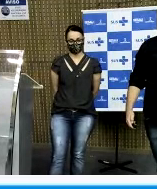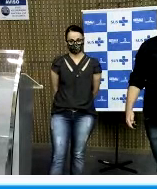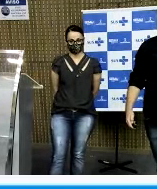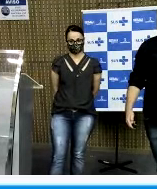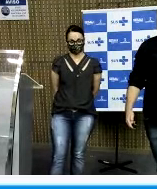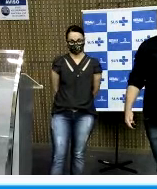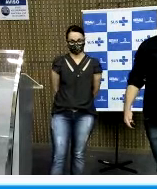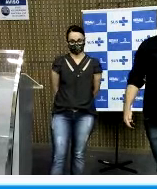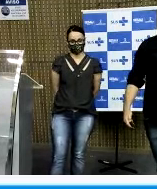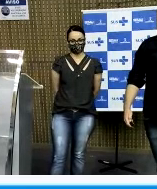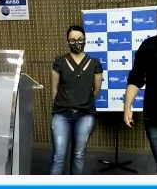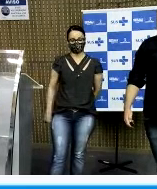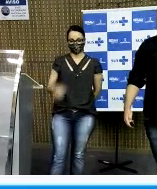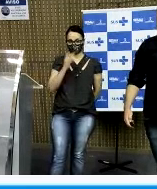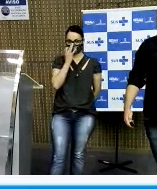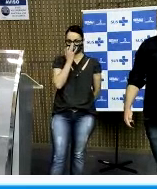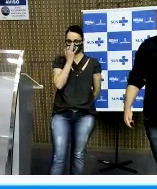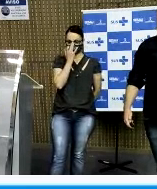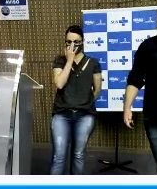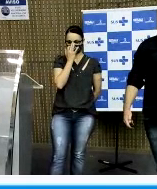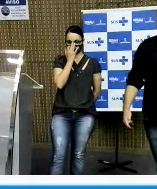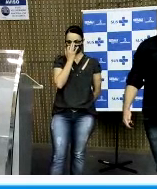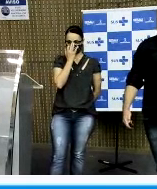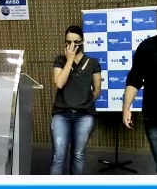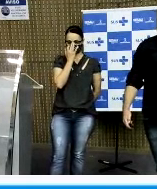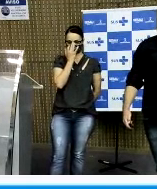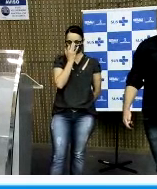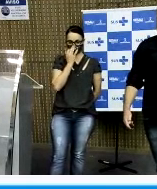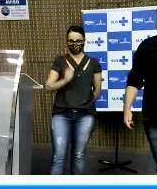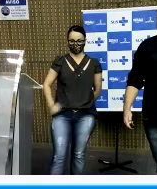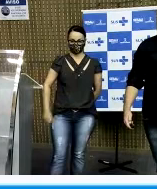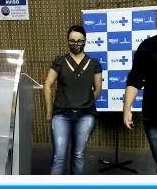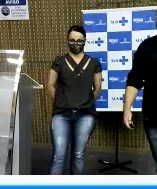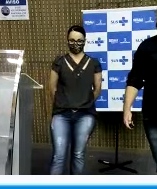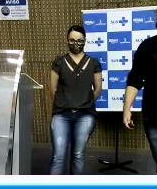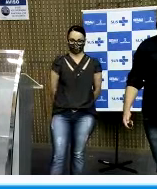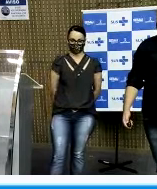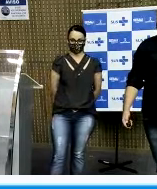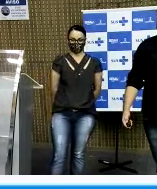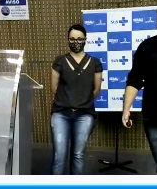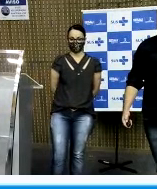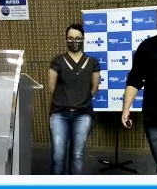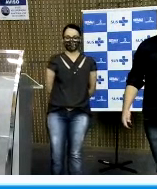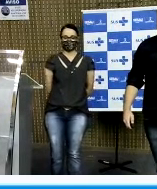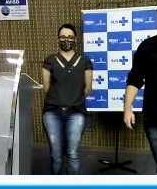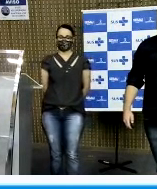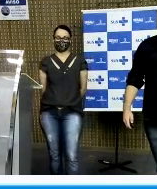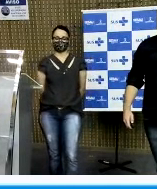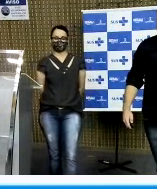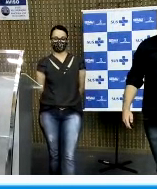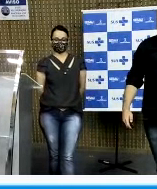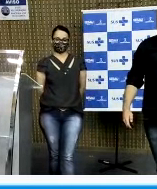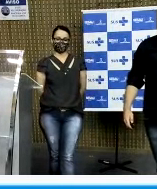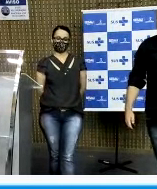tá? Que eu acho que levou avarias aí praticamente todas as unidades do município.